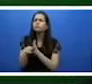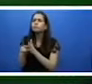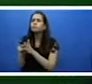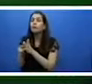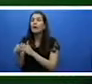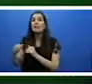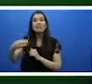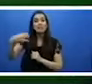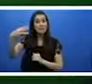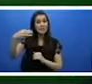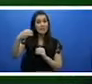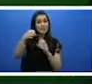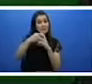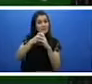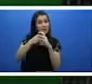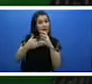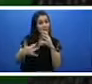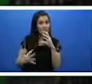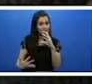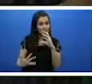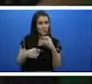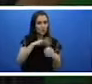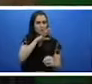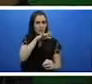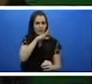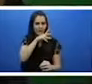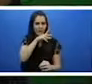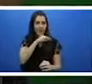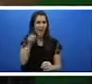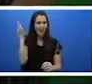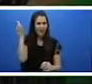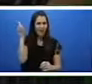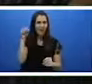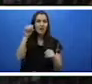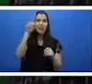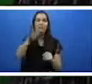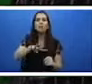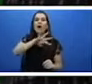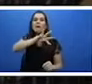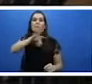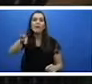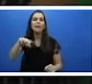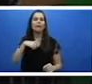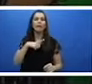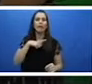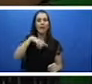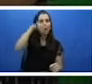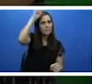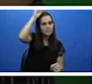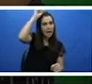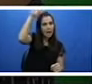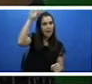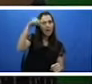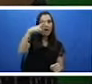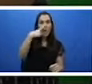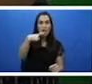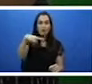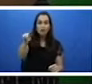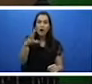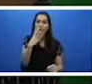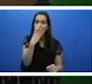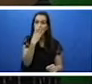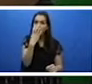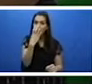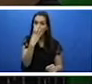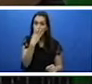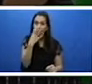animais e responda a questão. Aqui tem uma tabelinha com alguns animais, baleia, elefante, cachorro